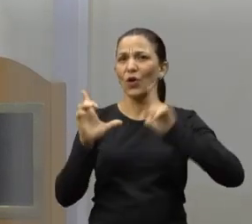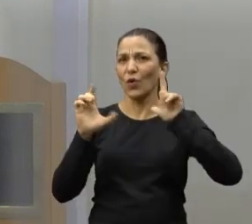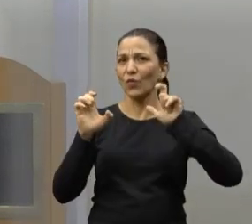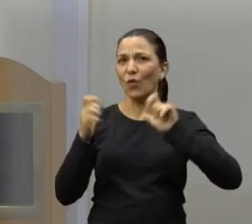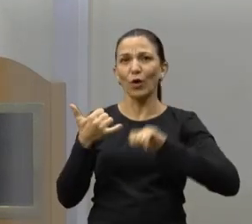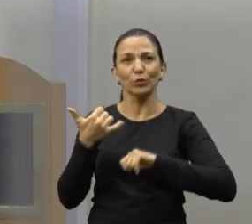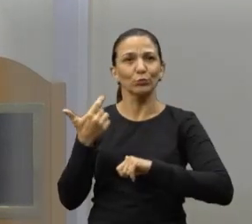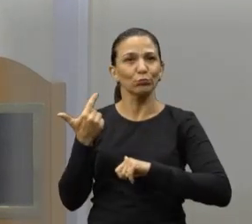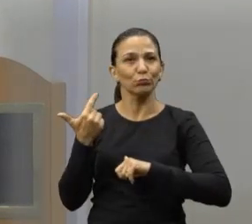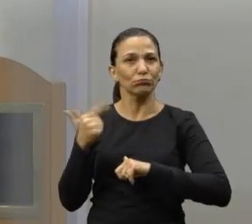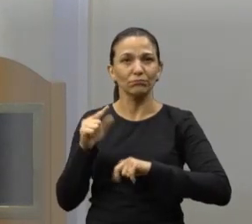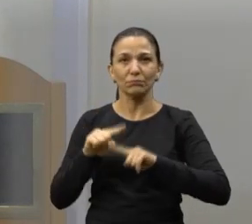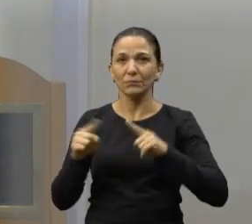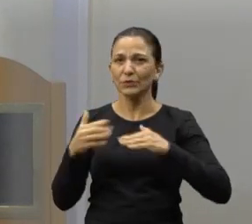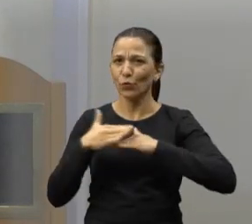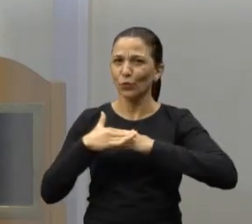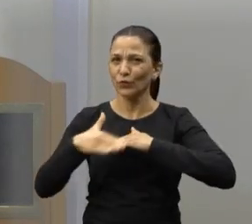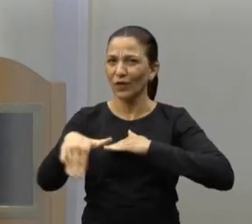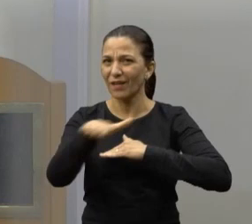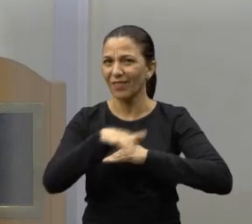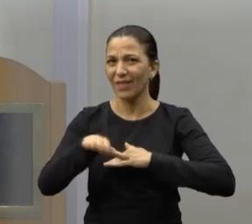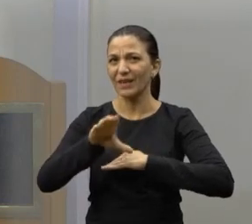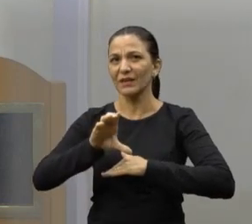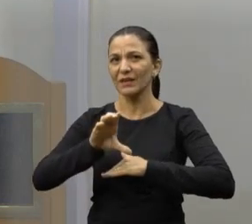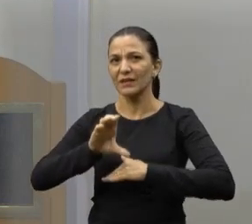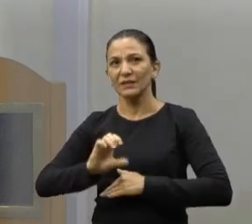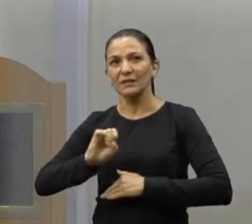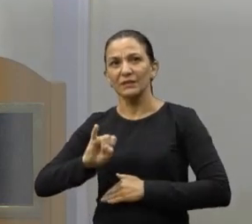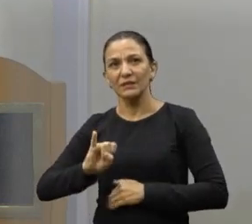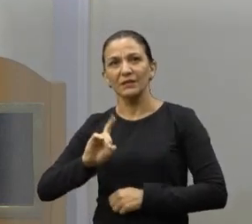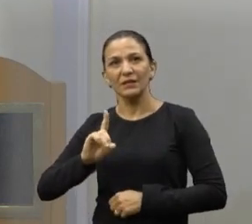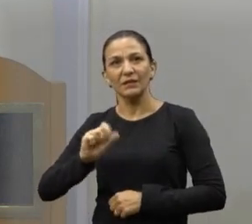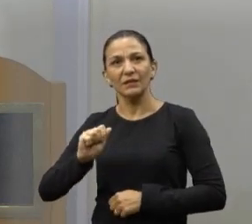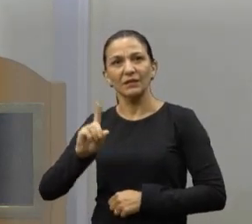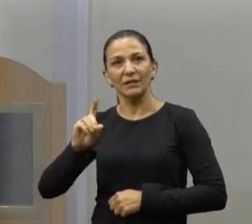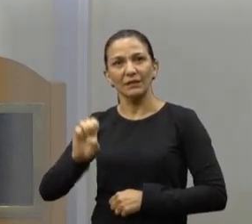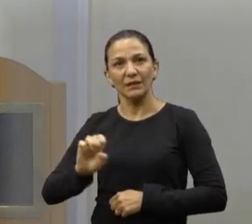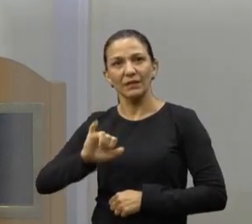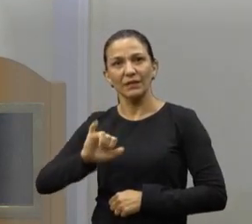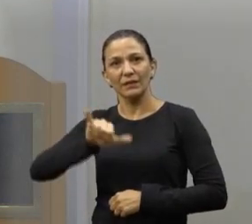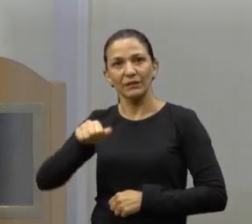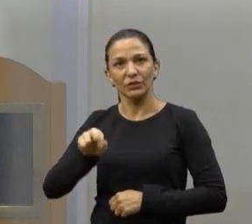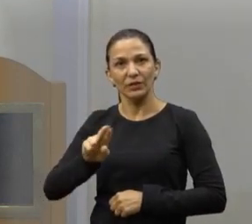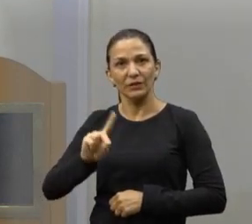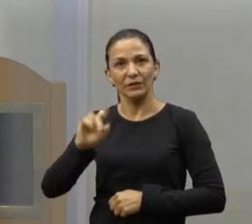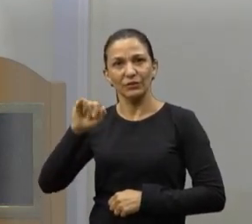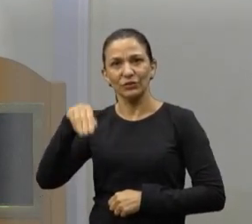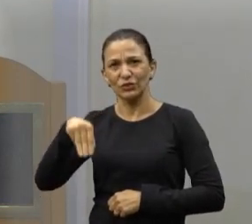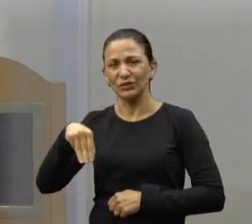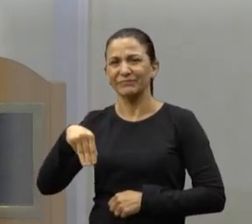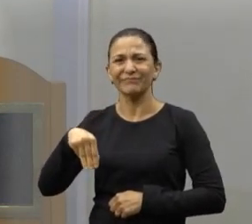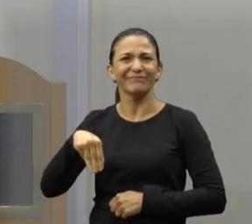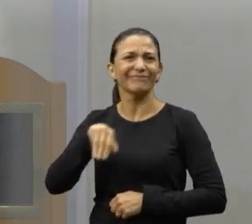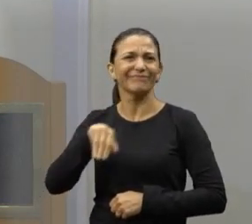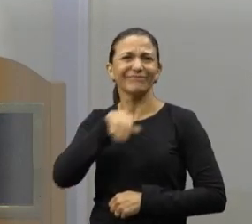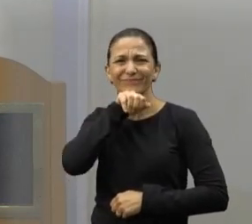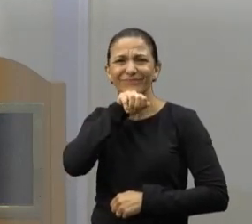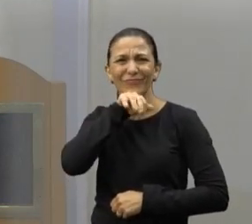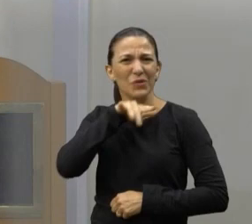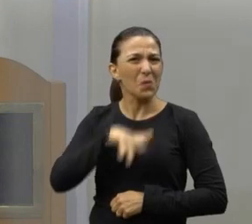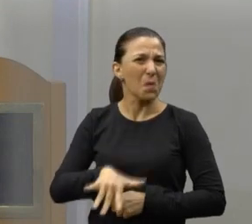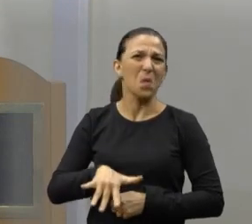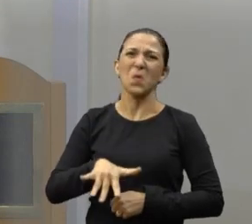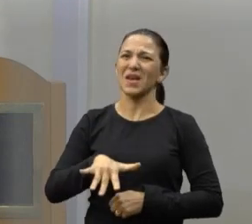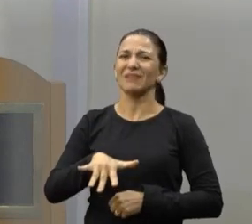imagens mas o asfalto que foi feito ali na região do Cidade Jardim um pouco acima não tá bem feito um serviço